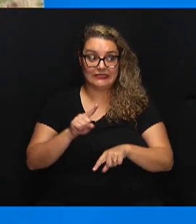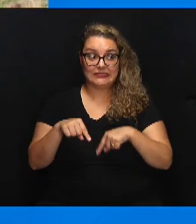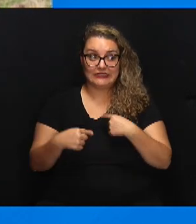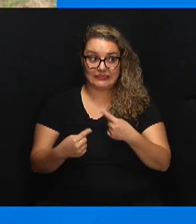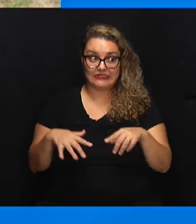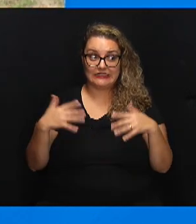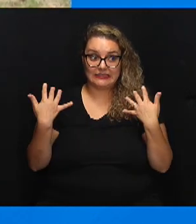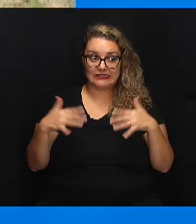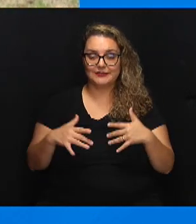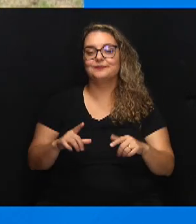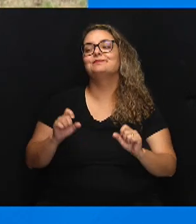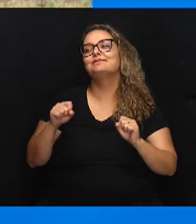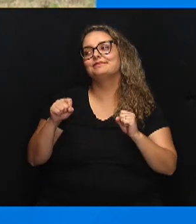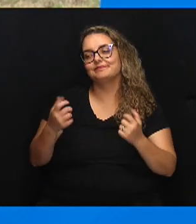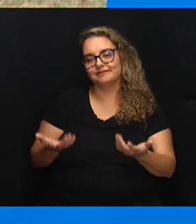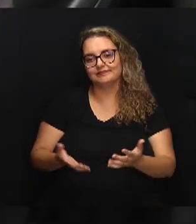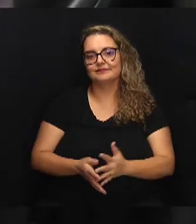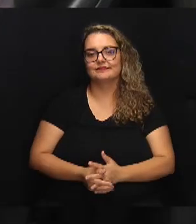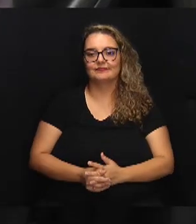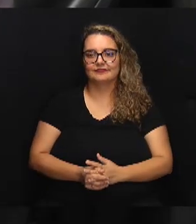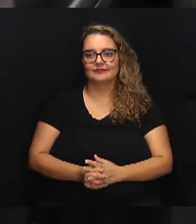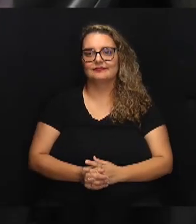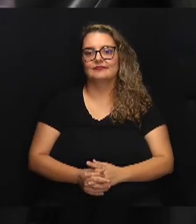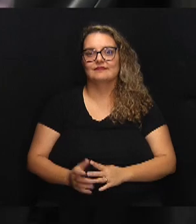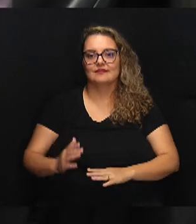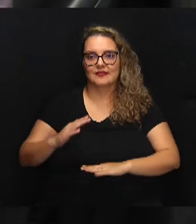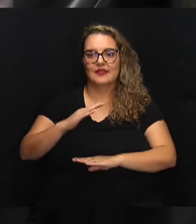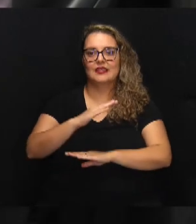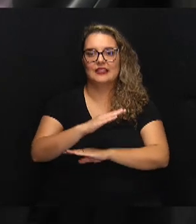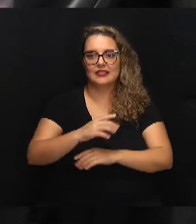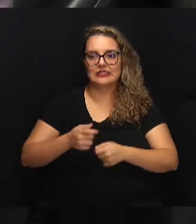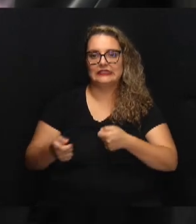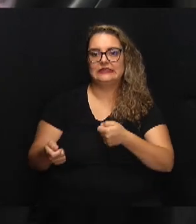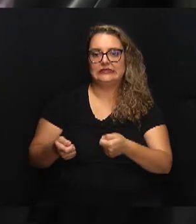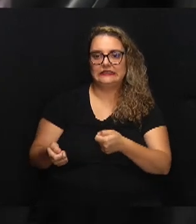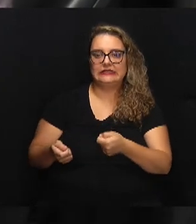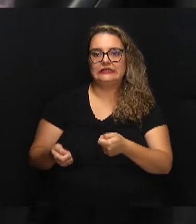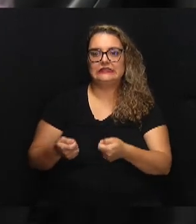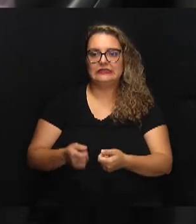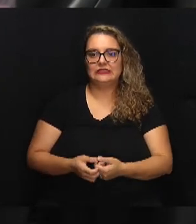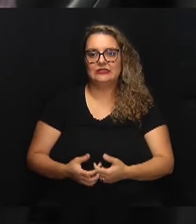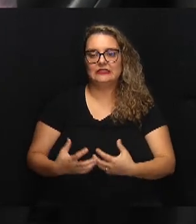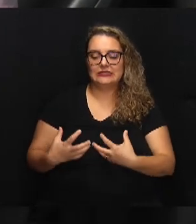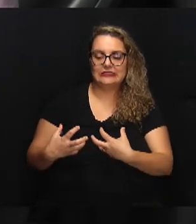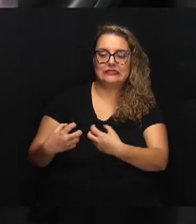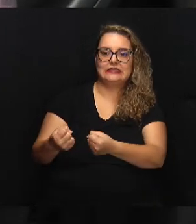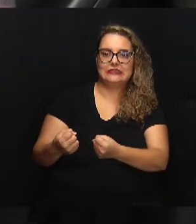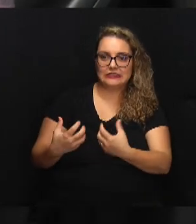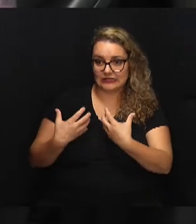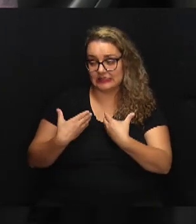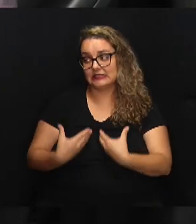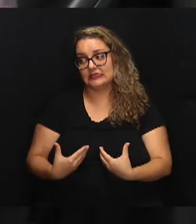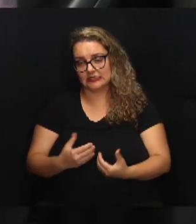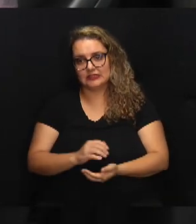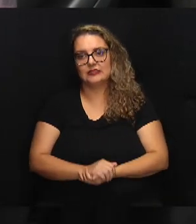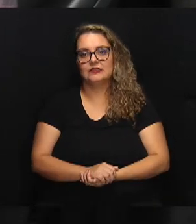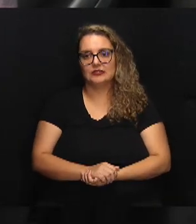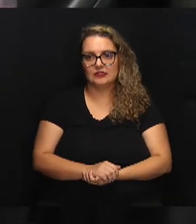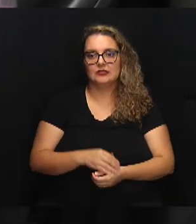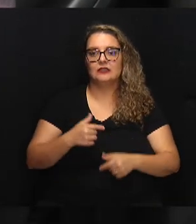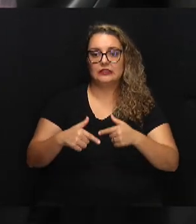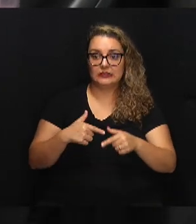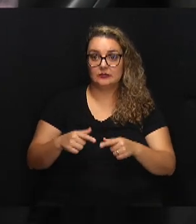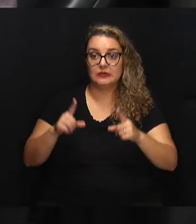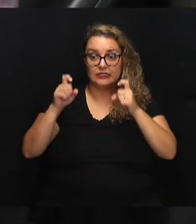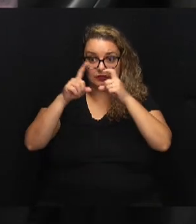depois... Não, e a Câmara é muito, né, ela exaustiva, assim, Sim. é um trabalho bem